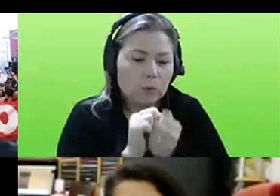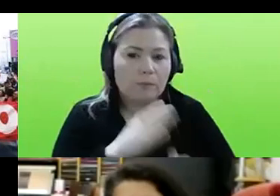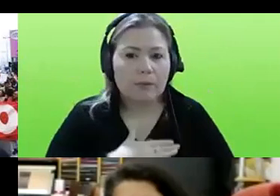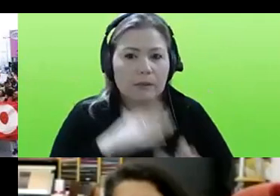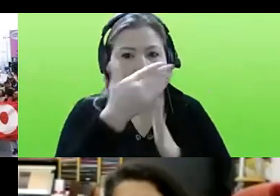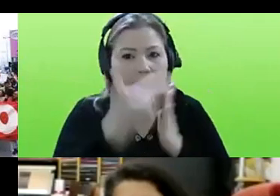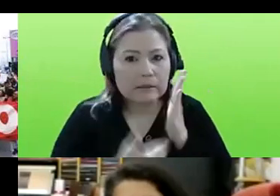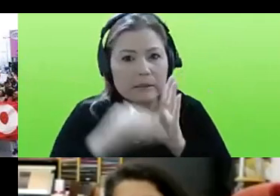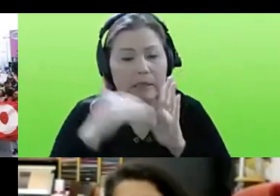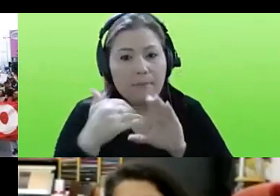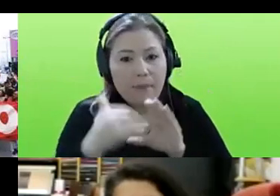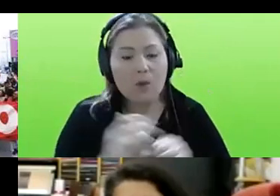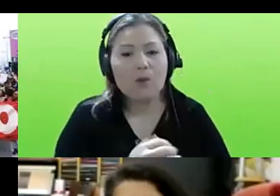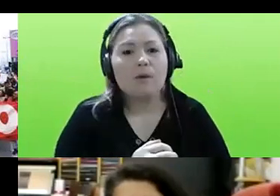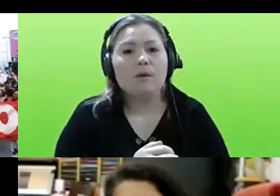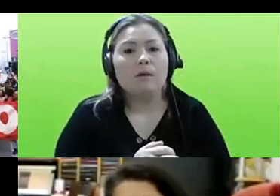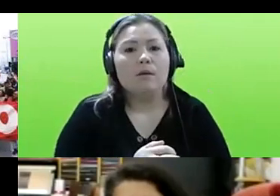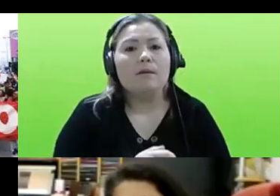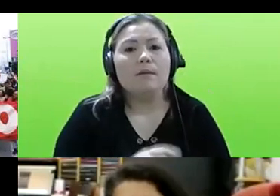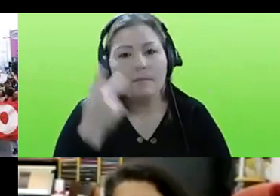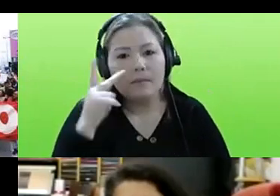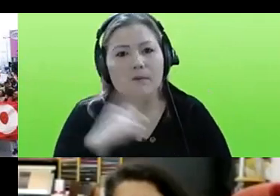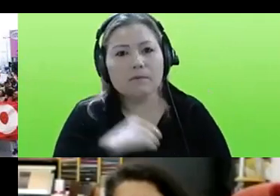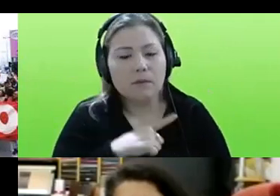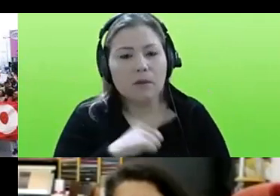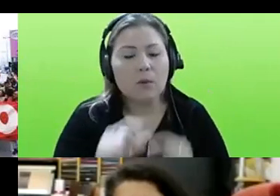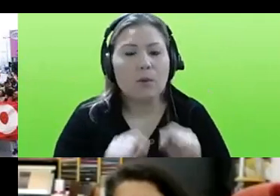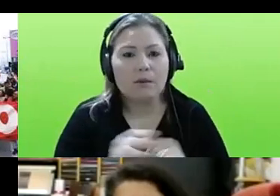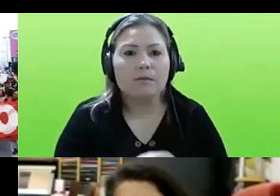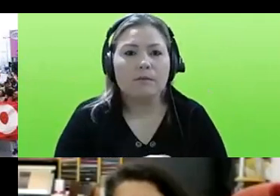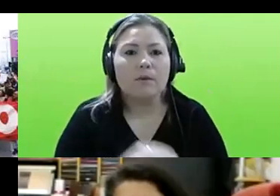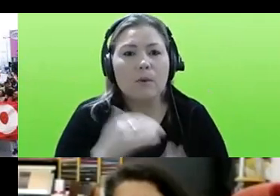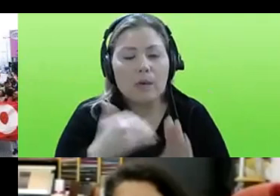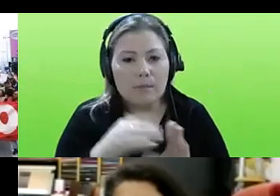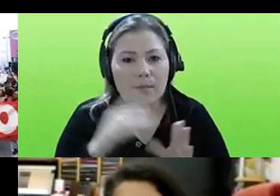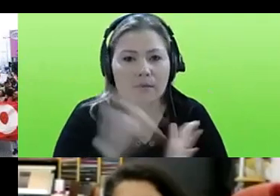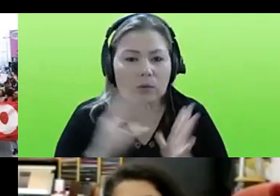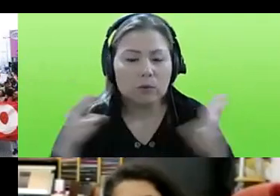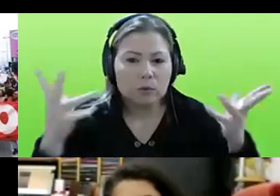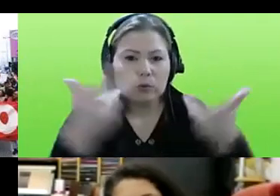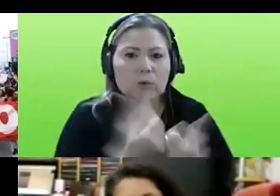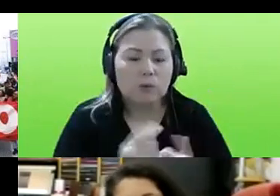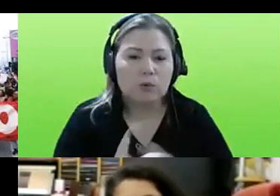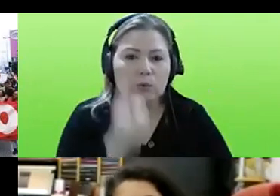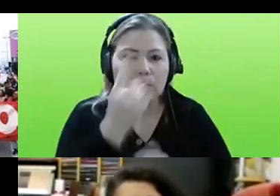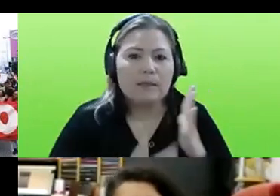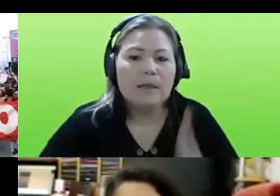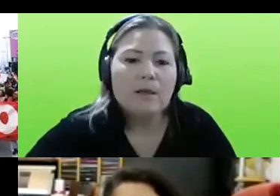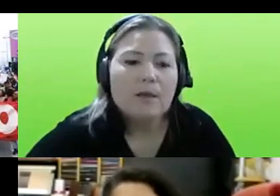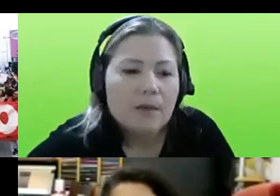primeiro e-mail para termos assim o e-mail de todos numa única lista. Tá